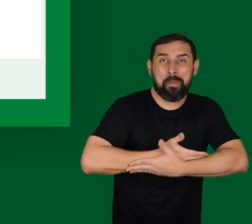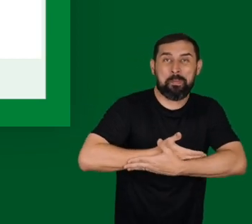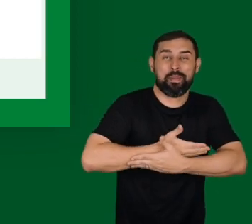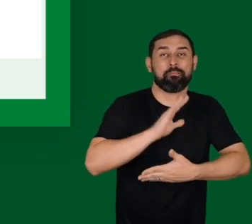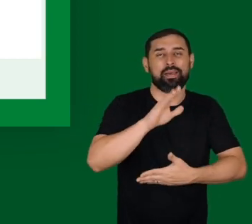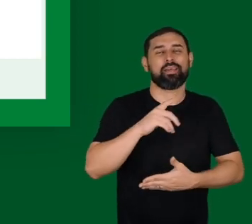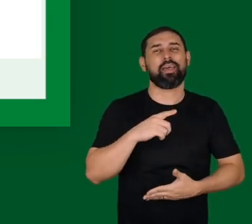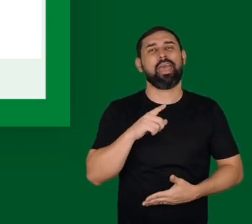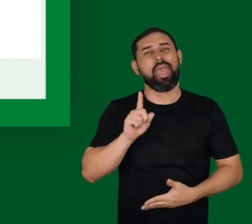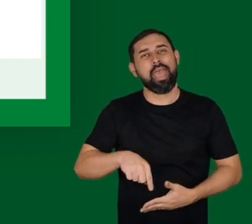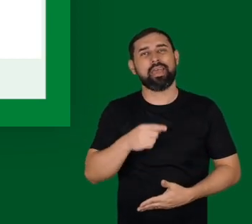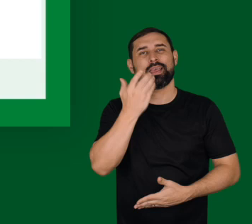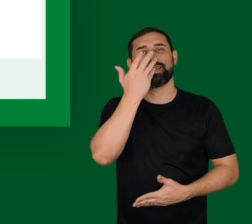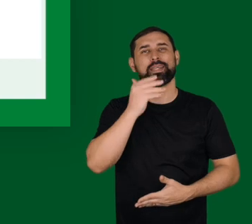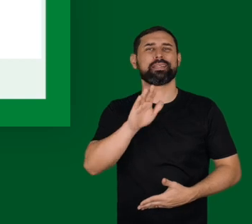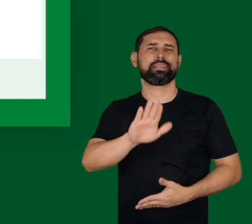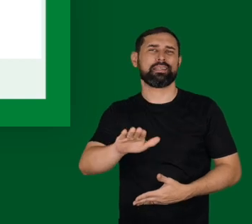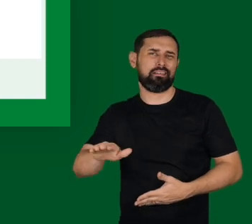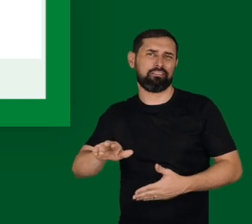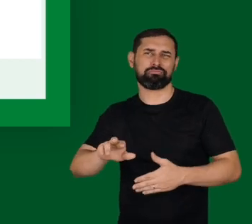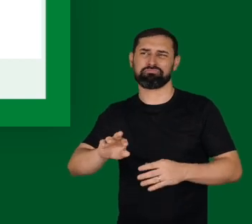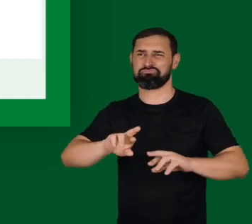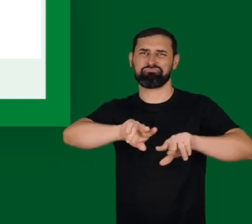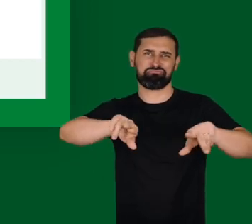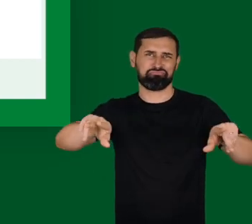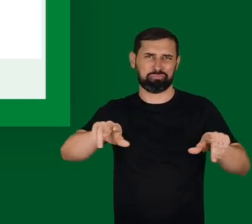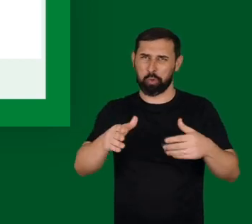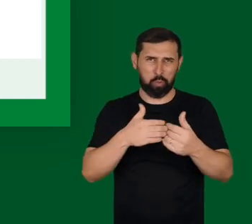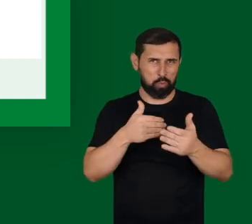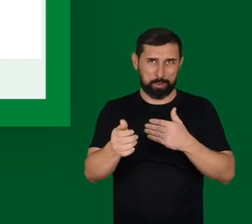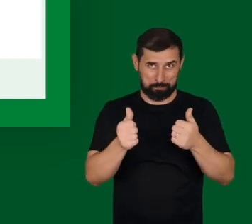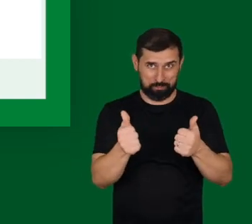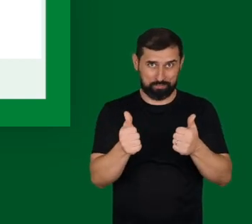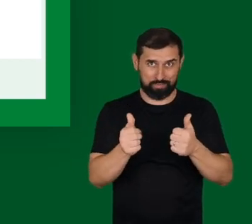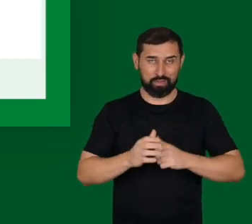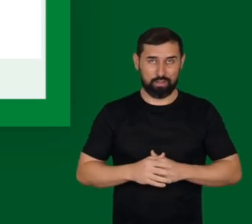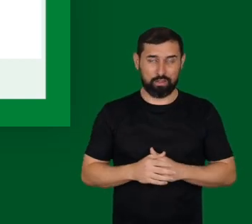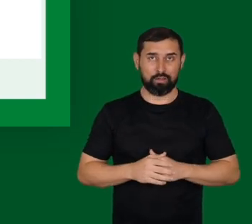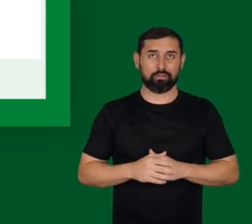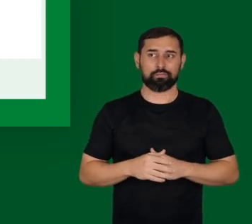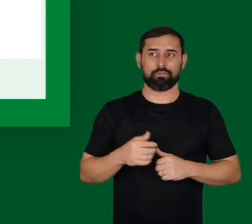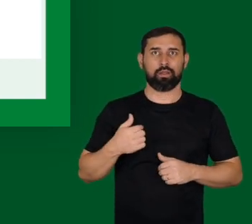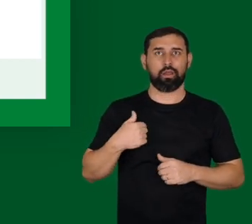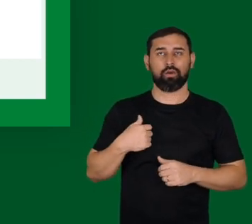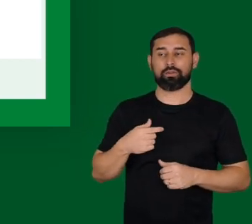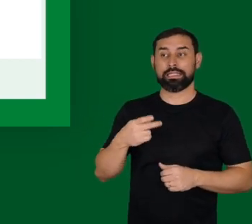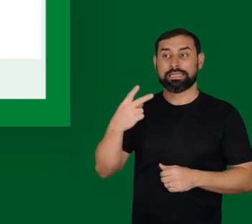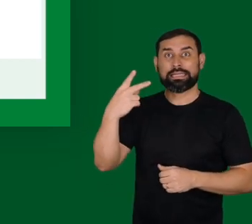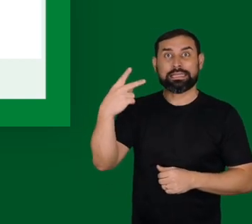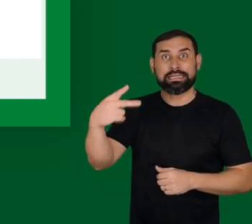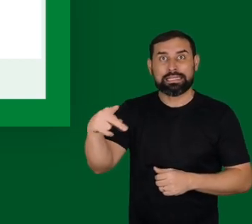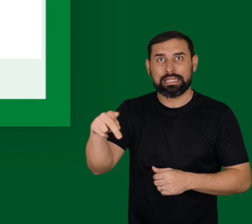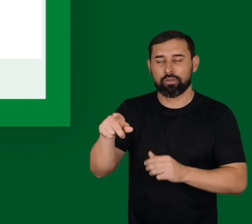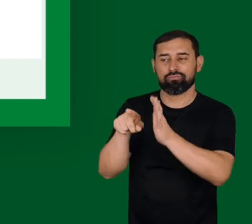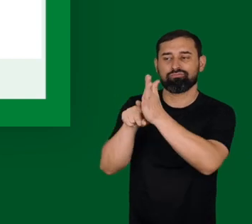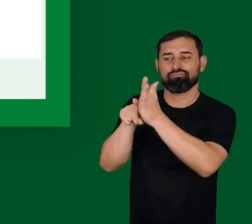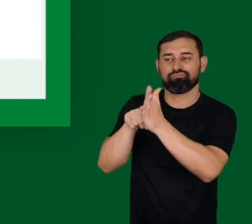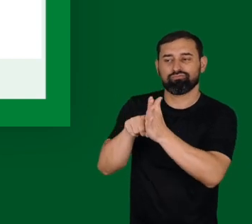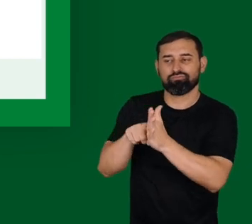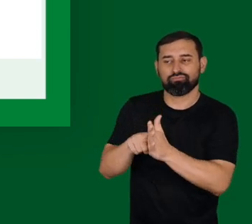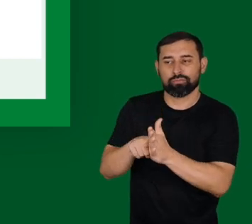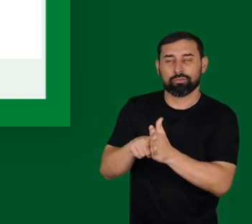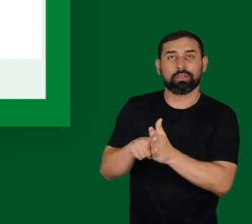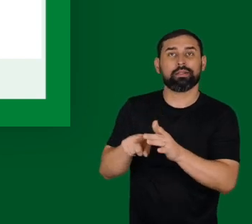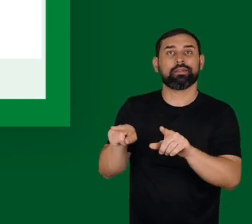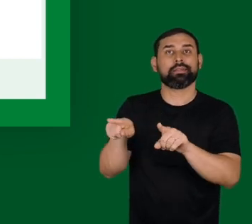chegou na emergência, eu estabilizei. Estabilizei esse bebê, chequei, realmente o evento descrito é convulsivo,